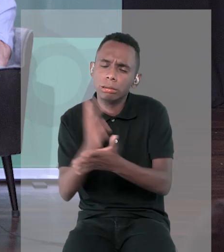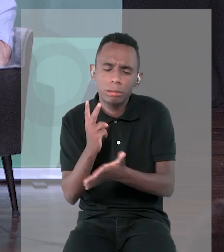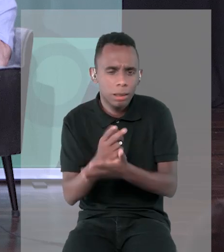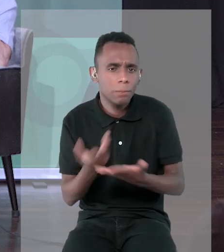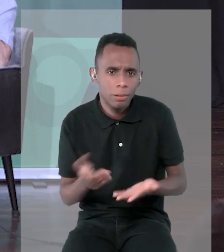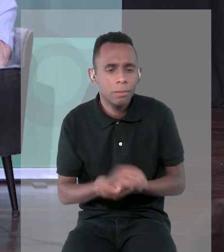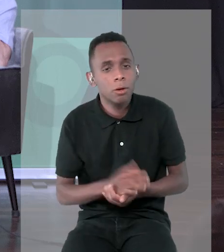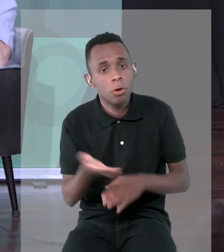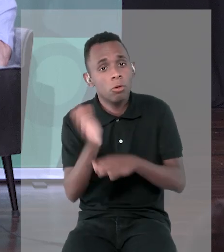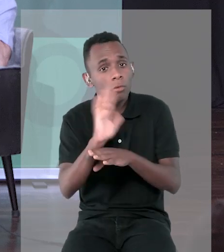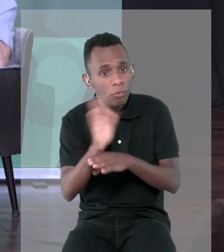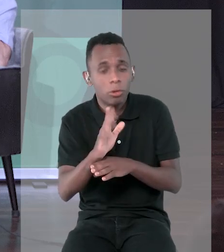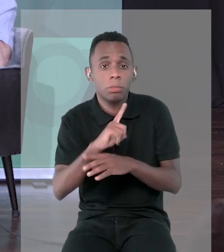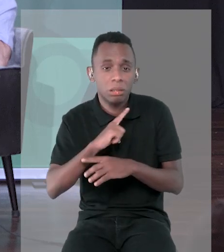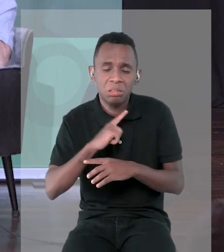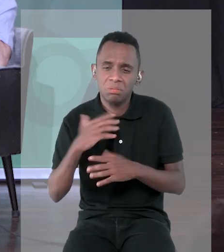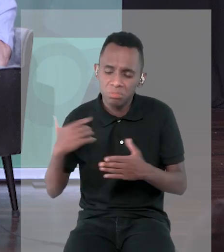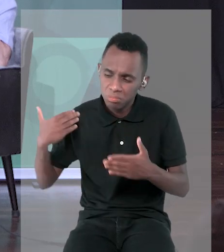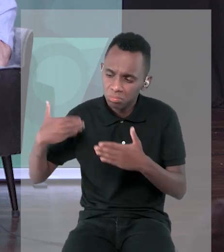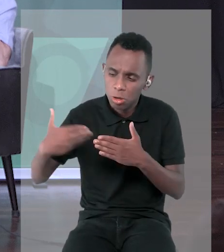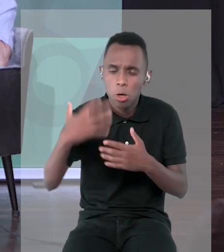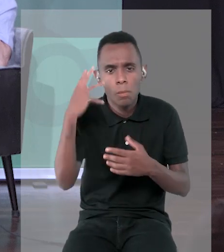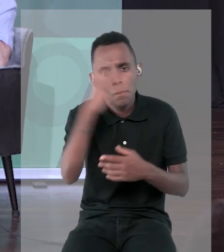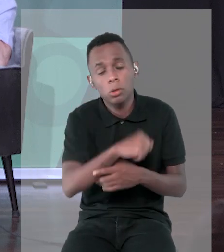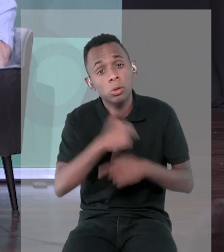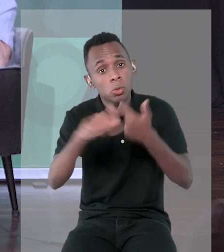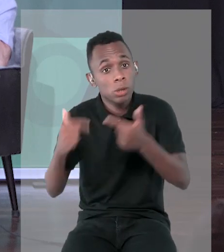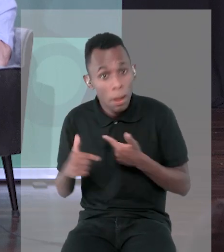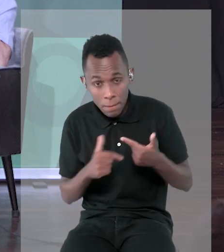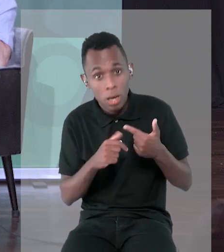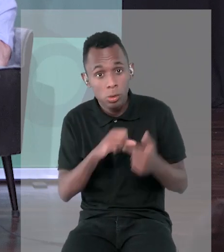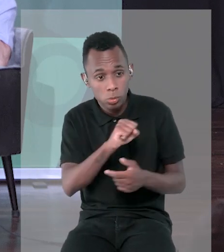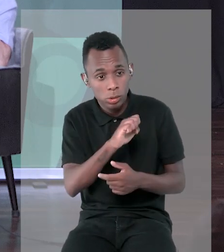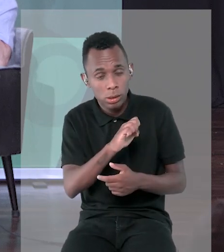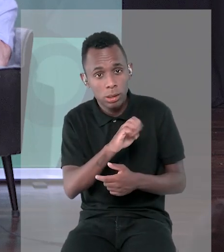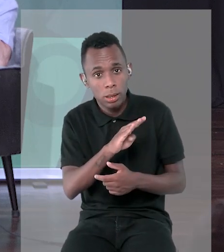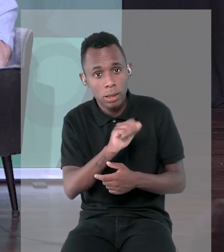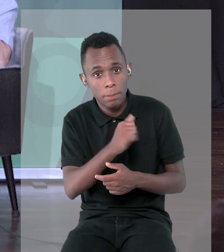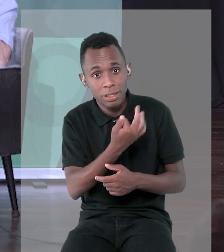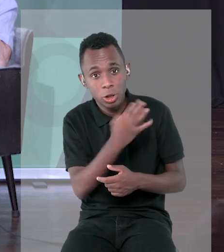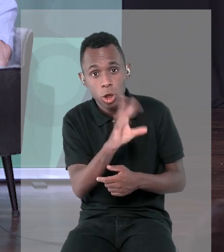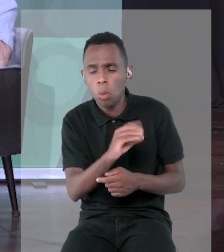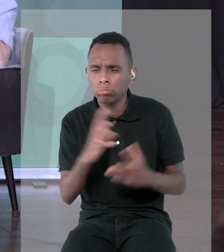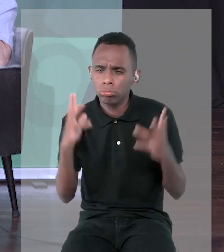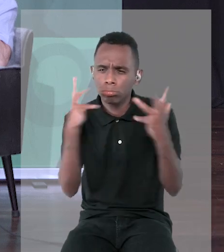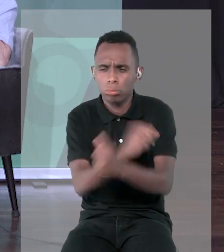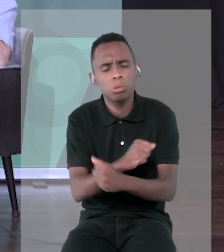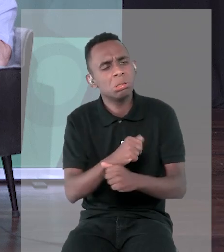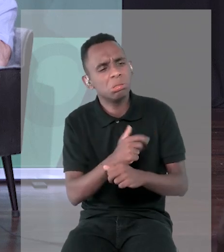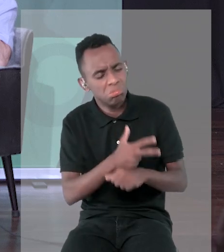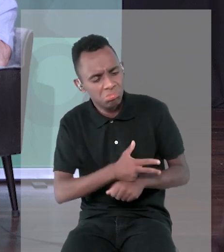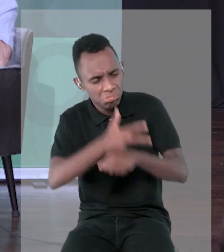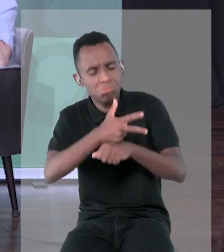Enfim, é um filme que teve uma carreira muito bonita. O trabalho do Sebastião é um trabalho muito forte, e a gente encontrou uma forma, né, de retratar esse